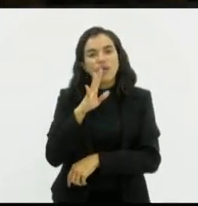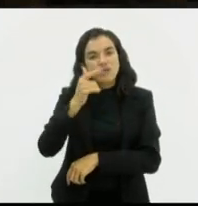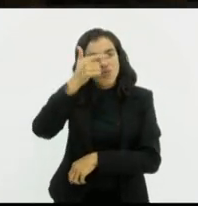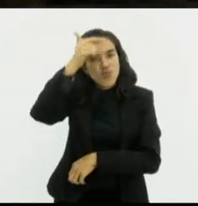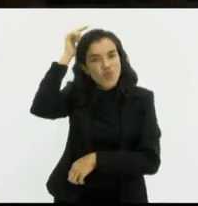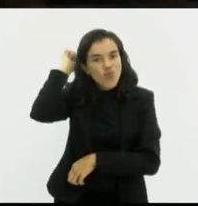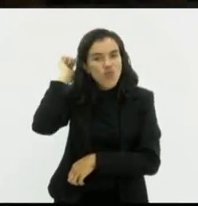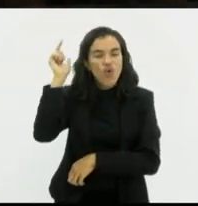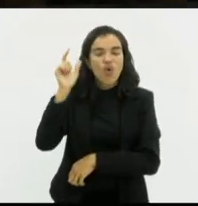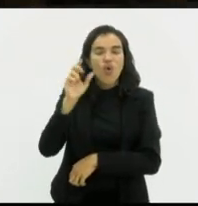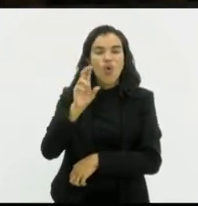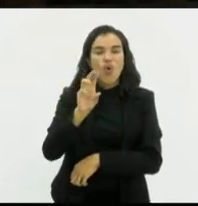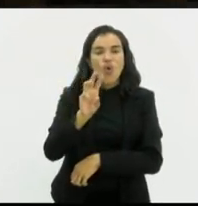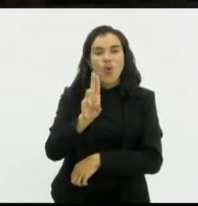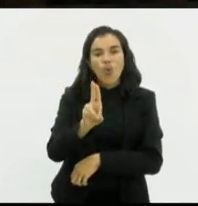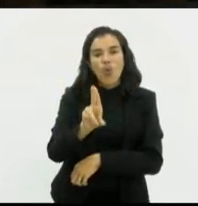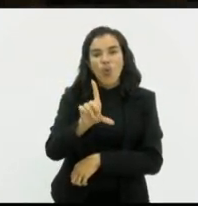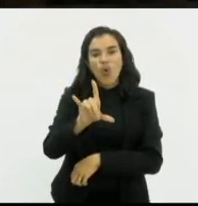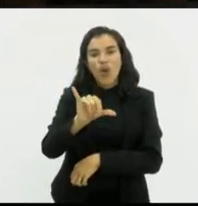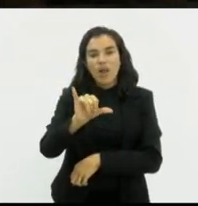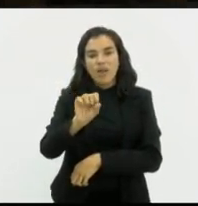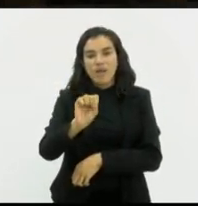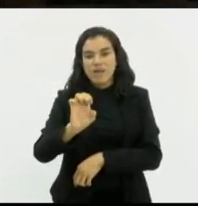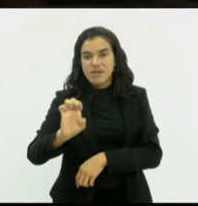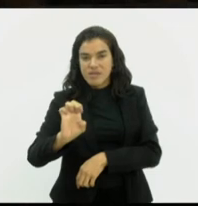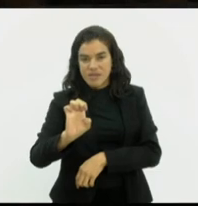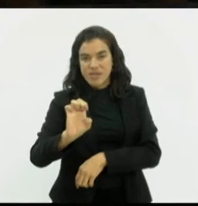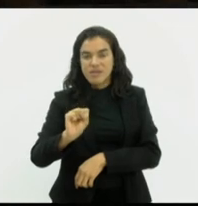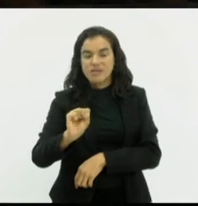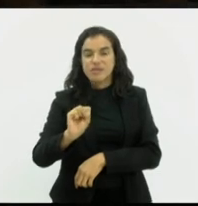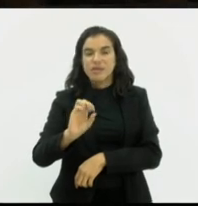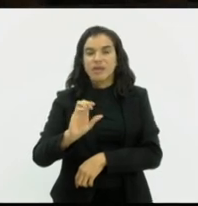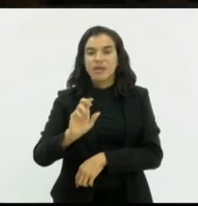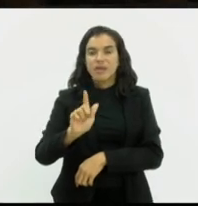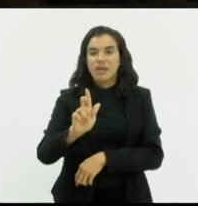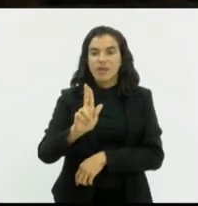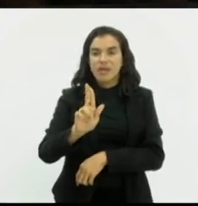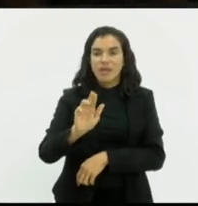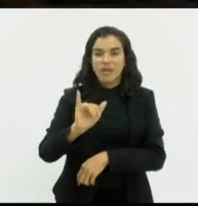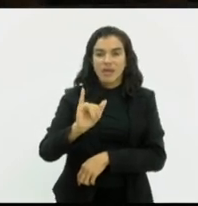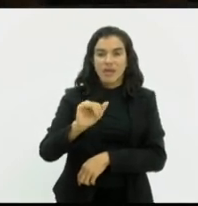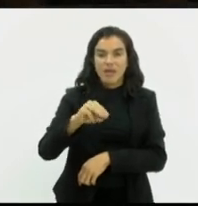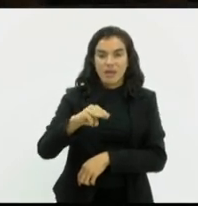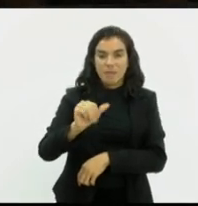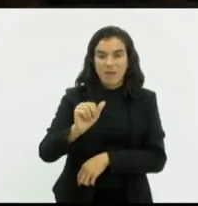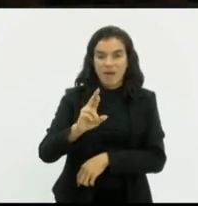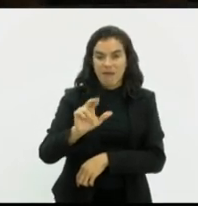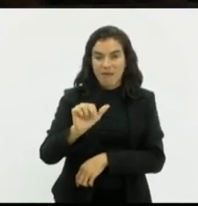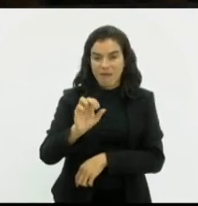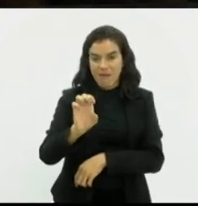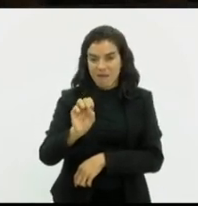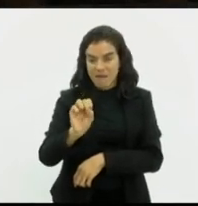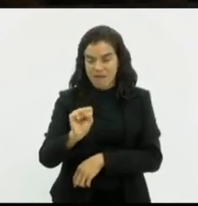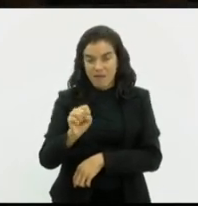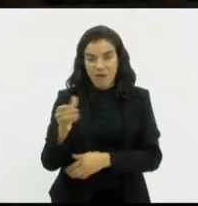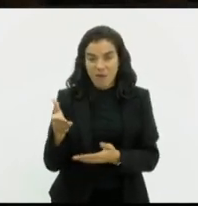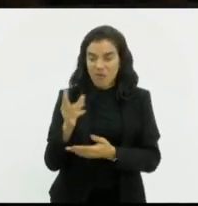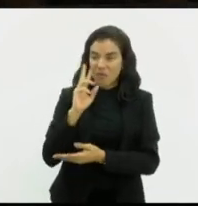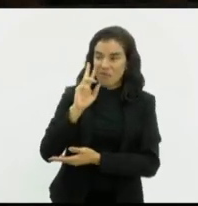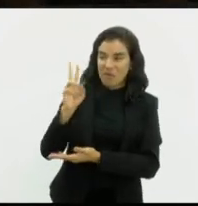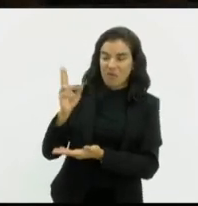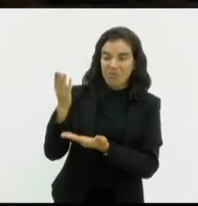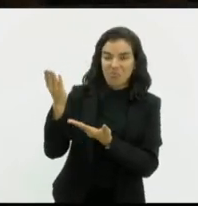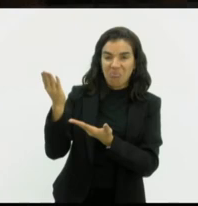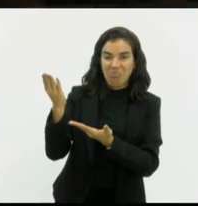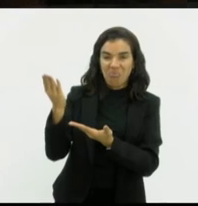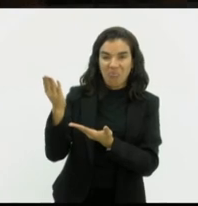né? Um homem daquela estatura, né, de moral, né? Você vê um Capacheco, hoje eu li que o